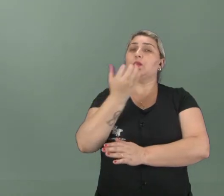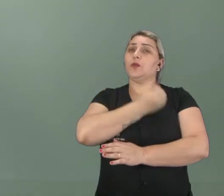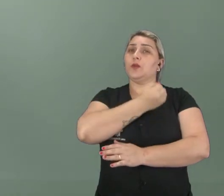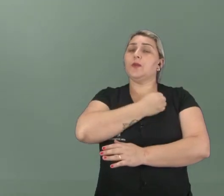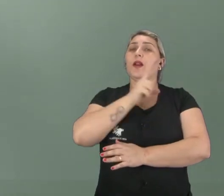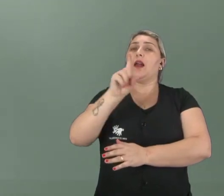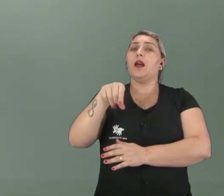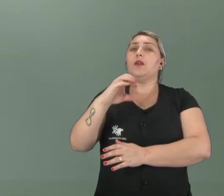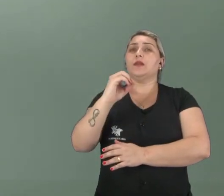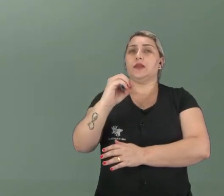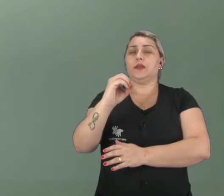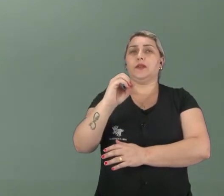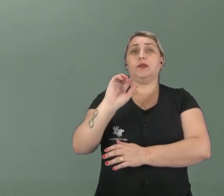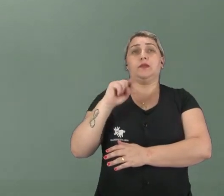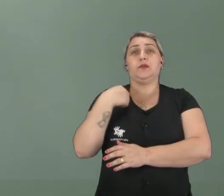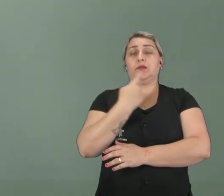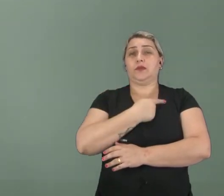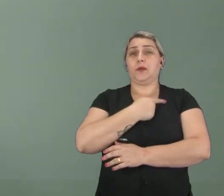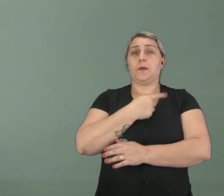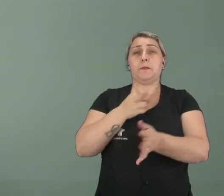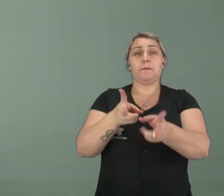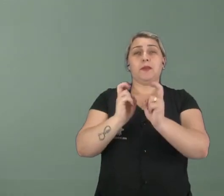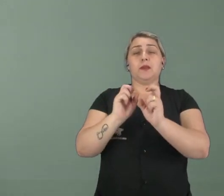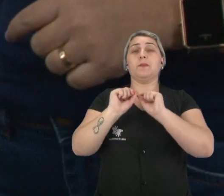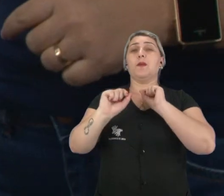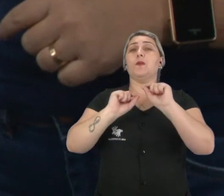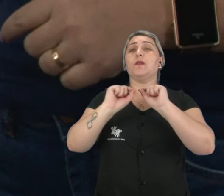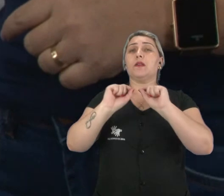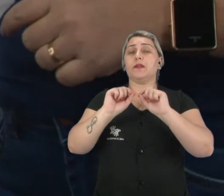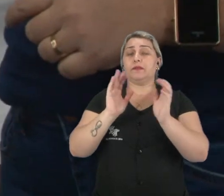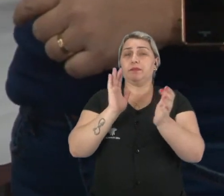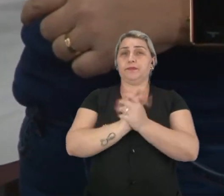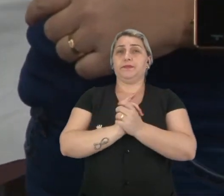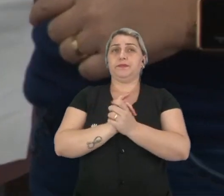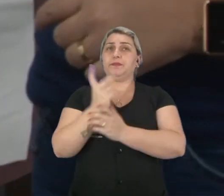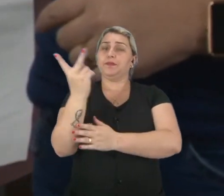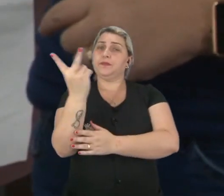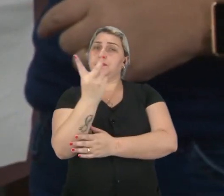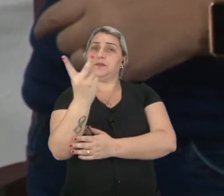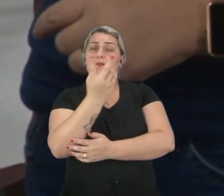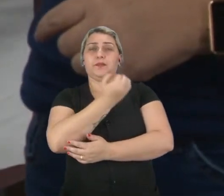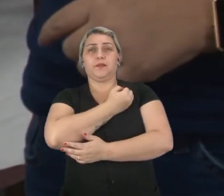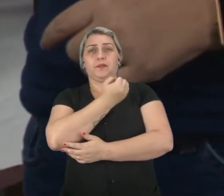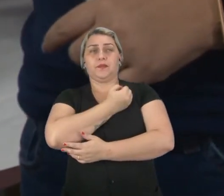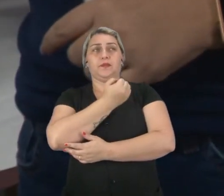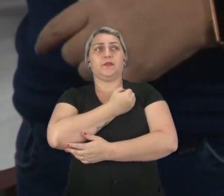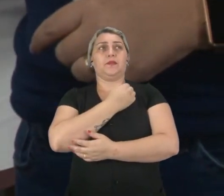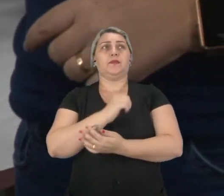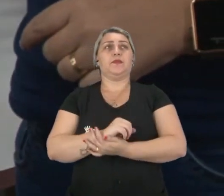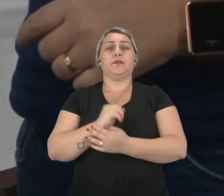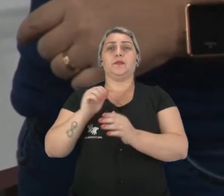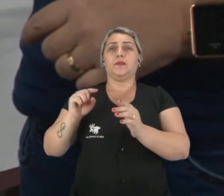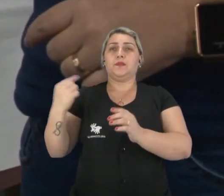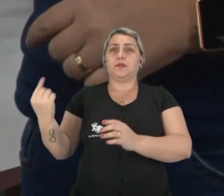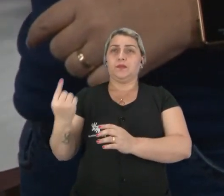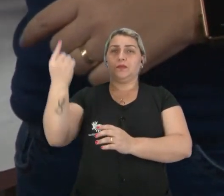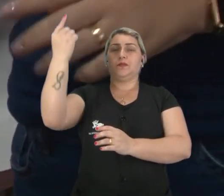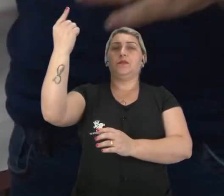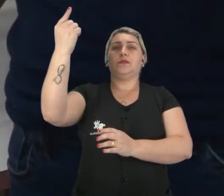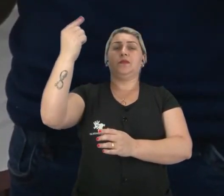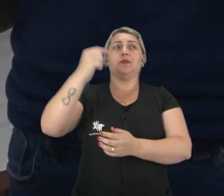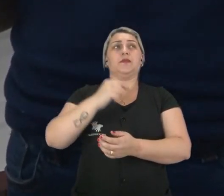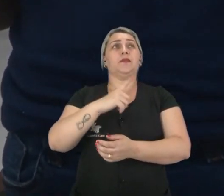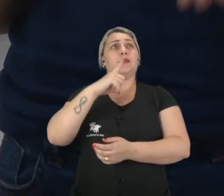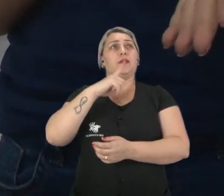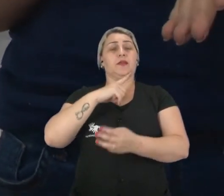altura é o 0. Então, nós vamos perceber o quê? Entre esses números aqui, entre essas alturas,